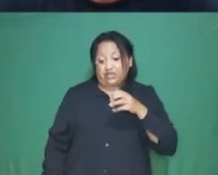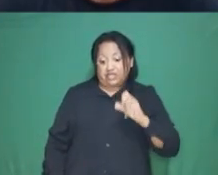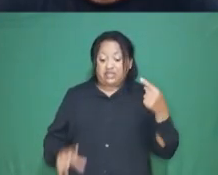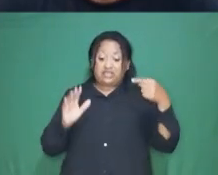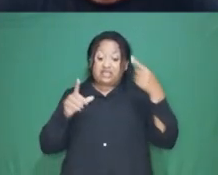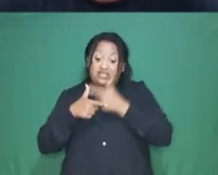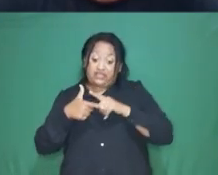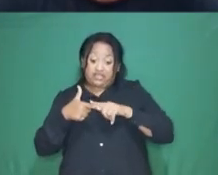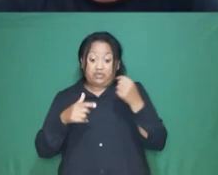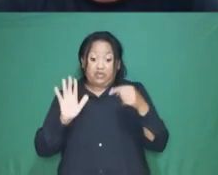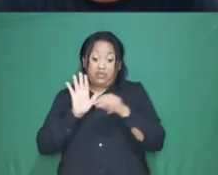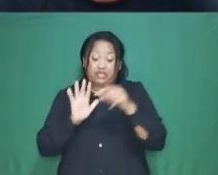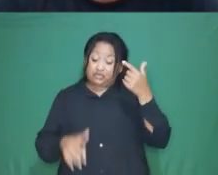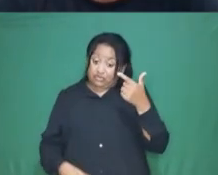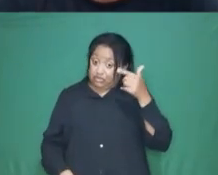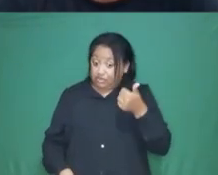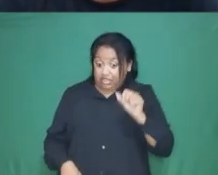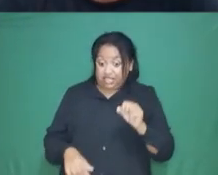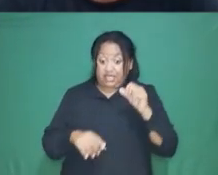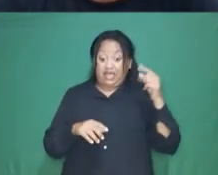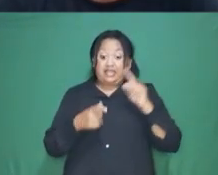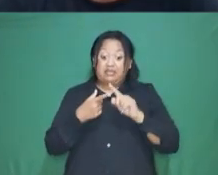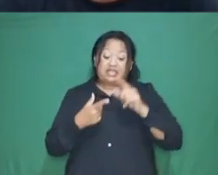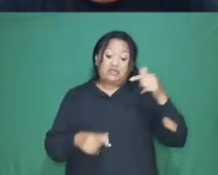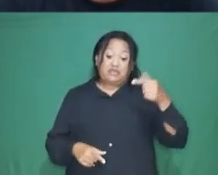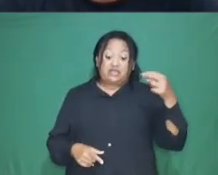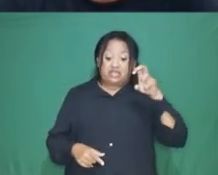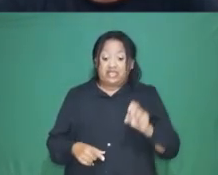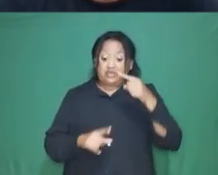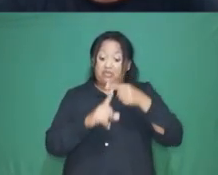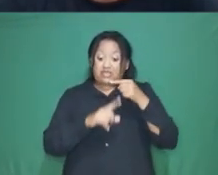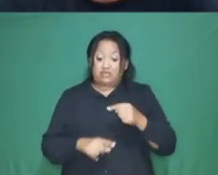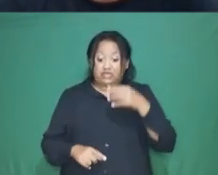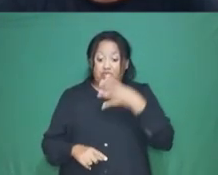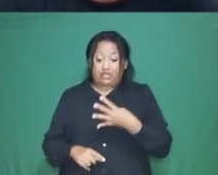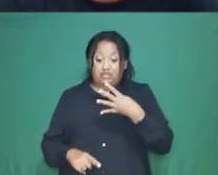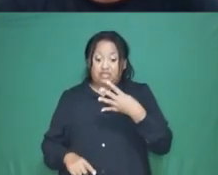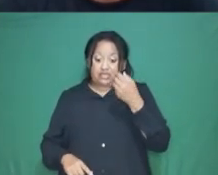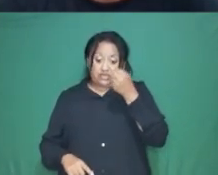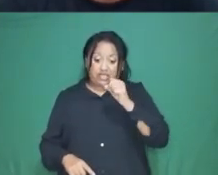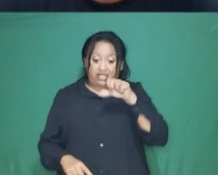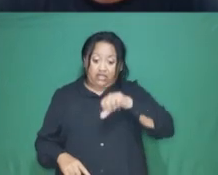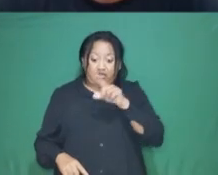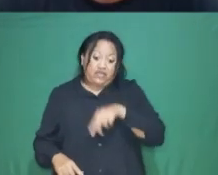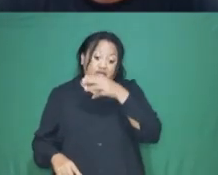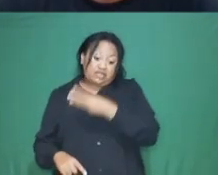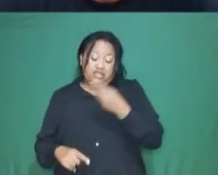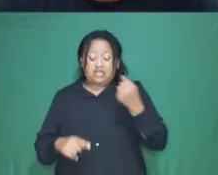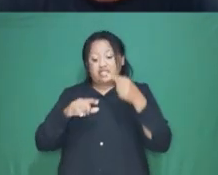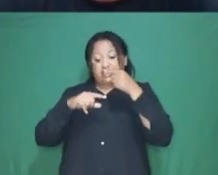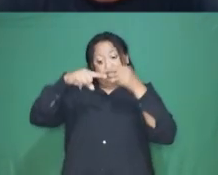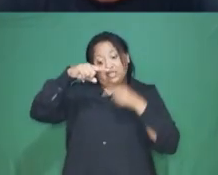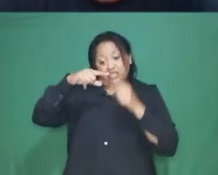/ -10 então nós teremos menos 500 mais ou menos 489,3 dividido por menos 10